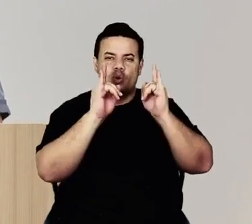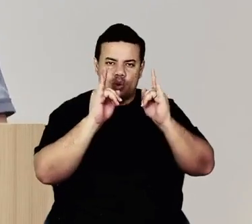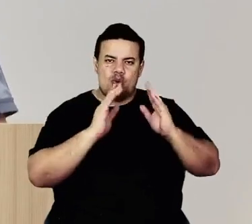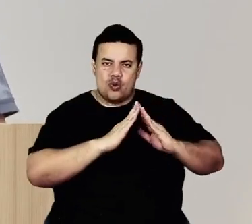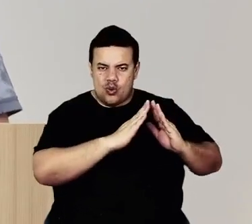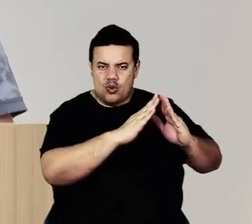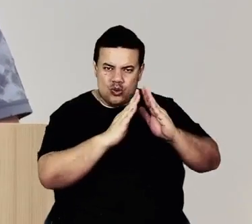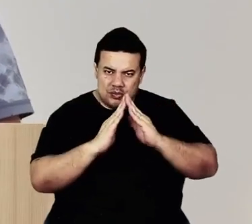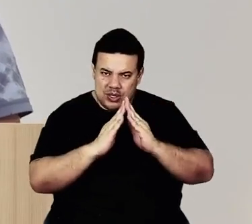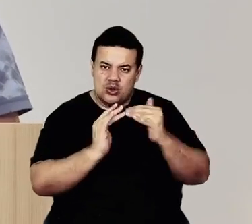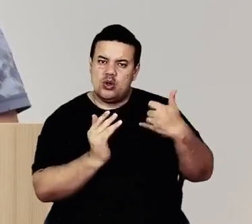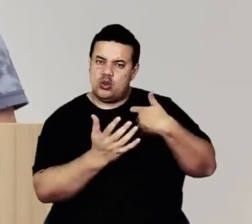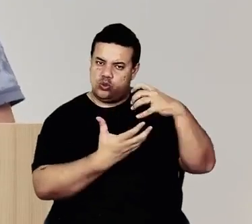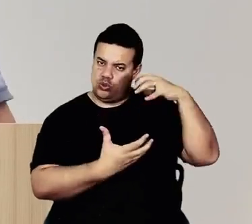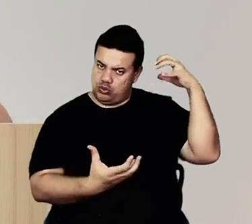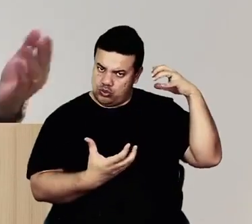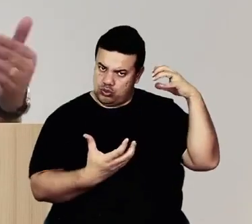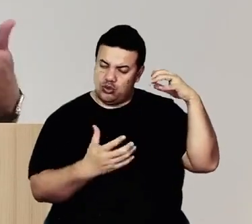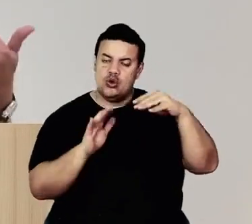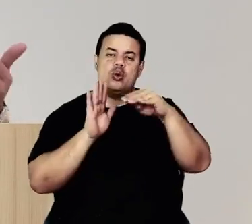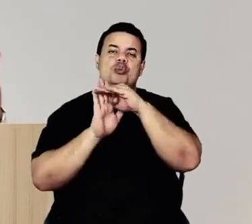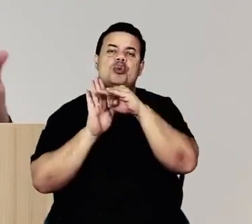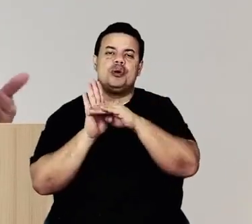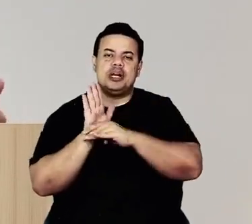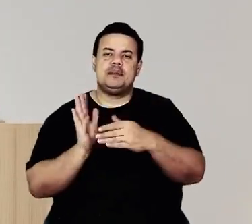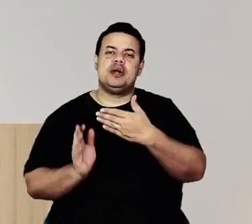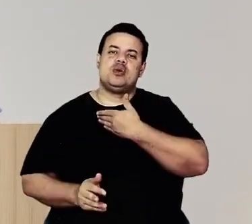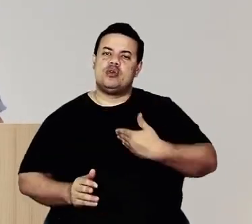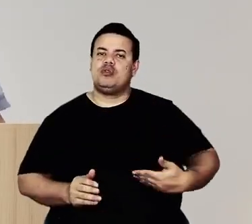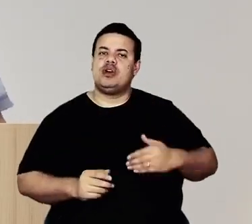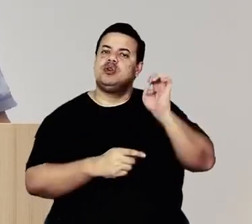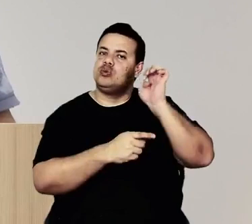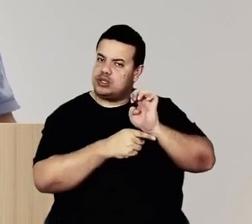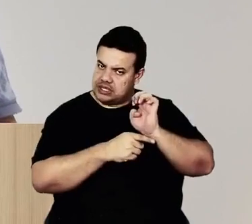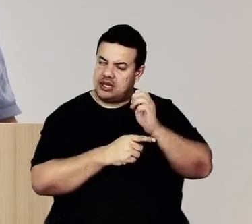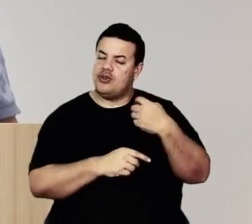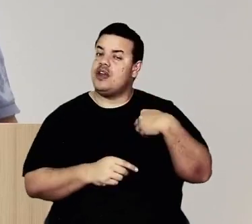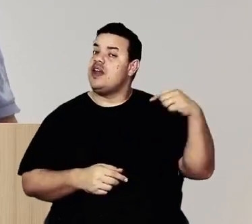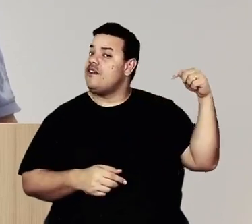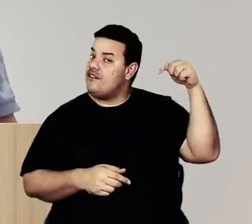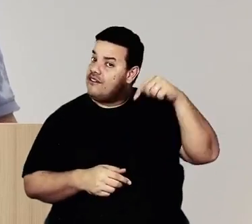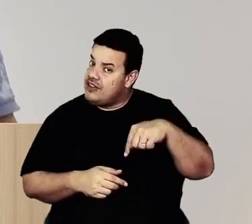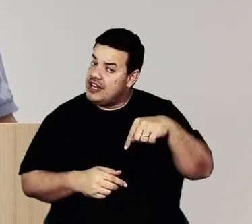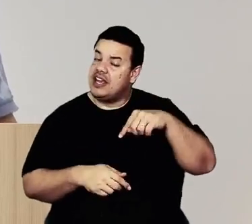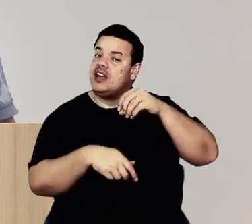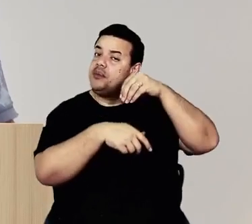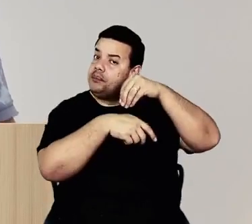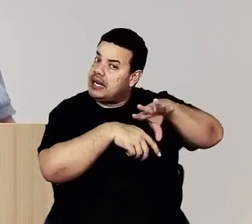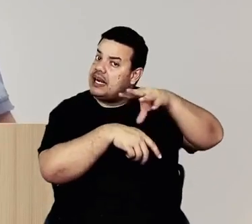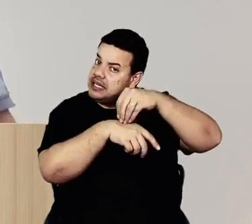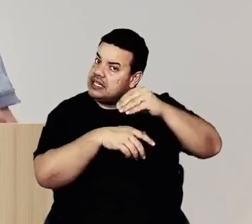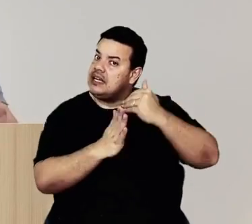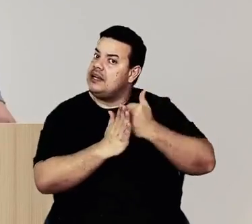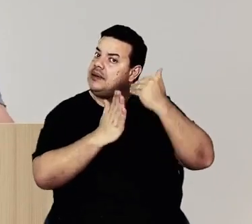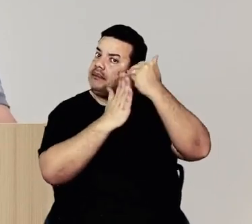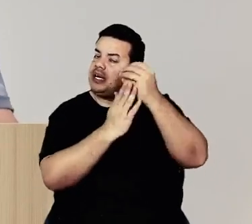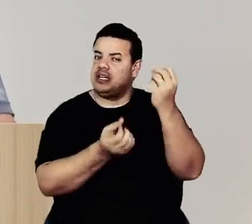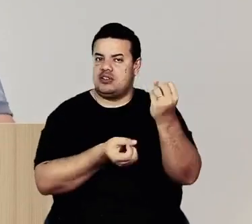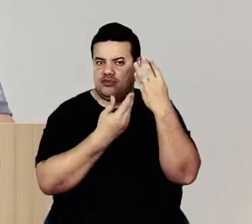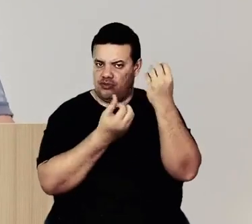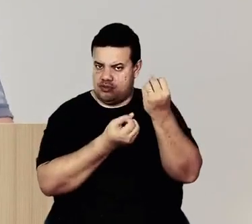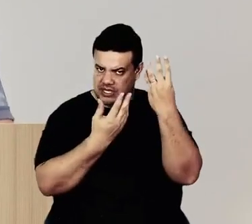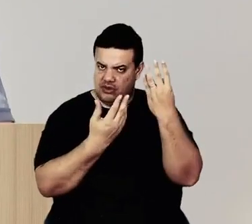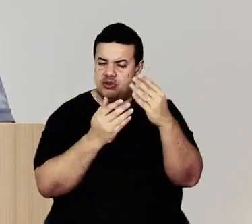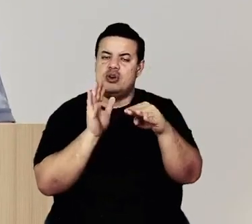programa do governo do estado eu queria que isso me permite colocar mais algumas informações é um programa do governo do estado do